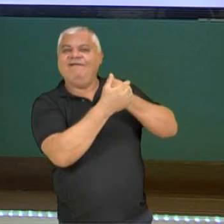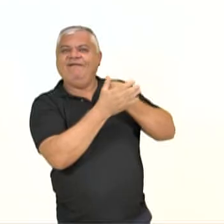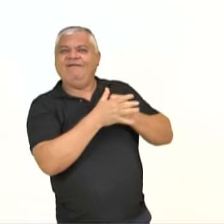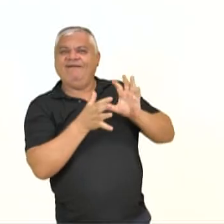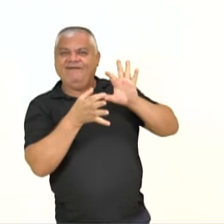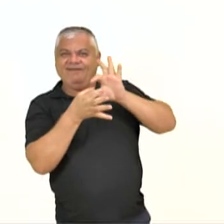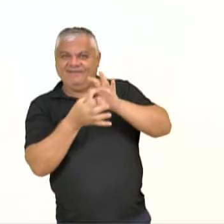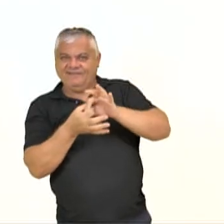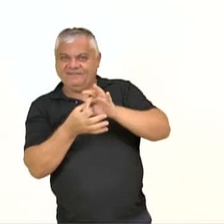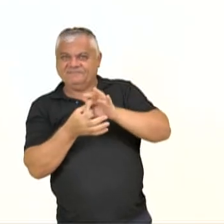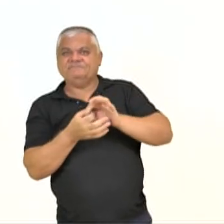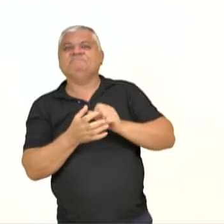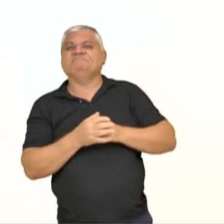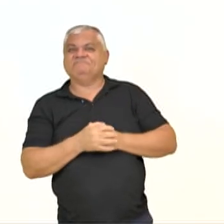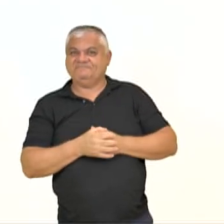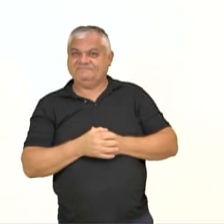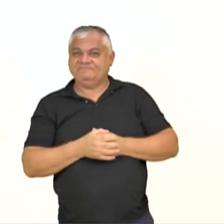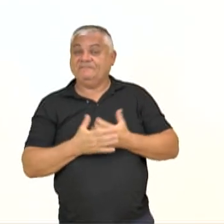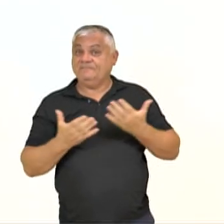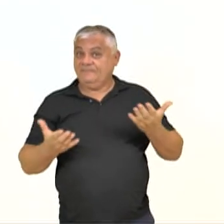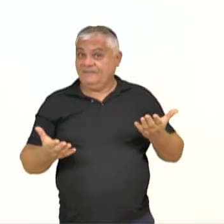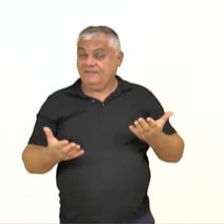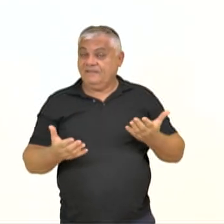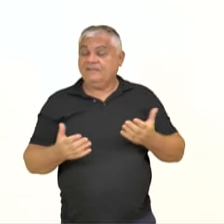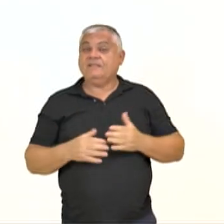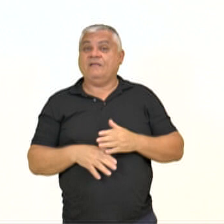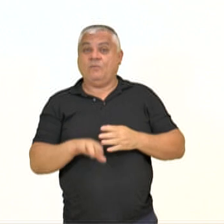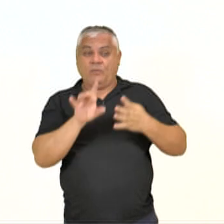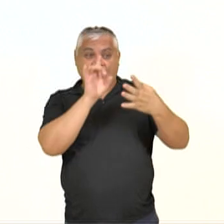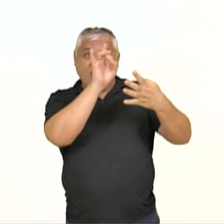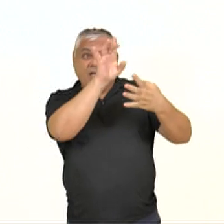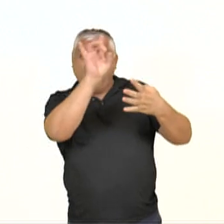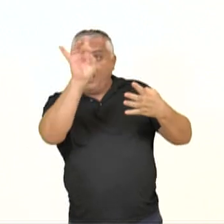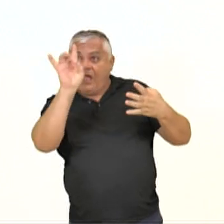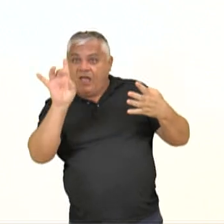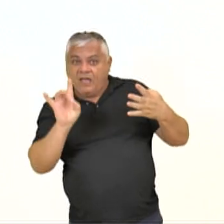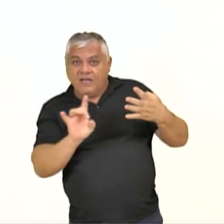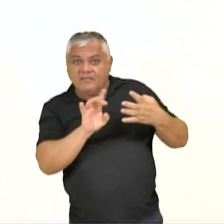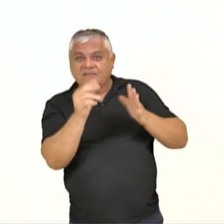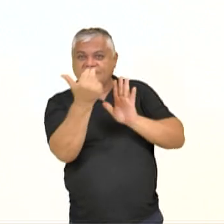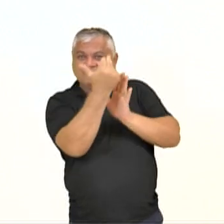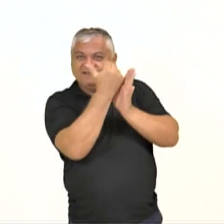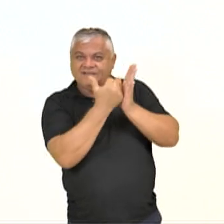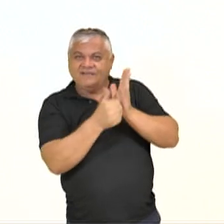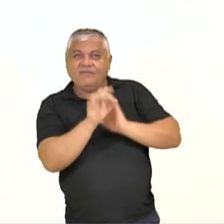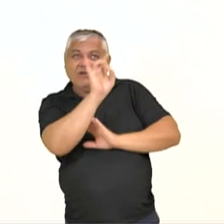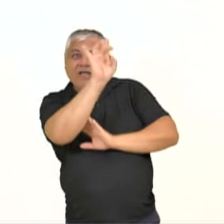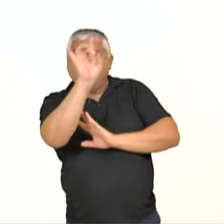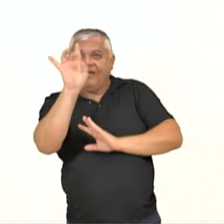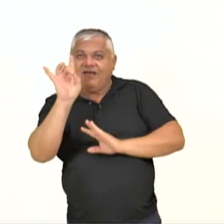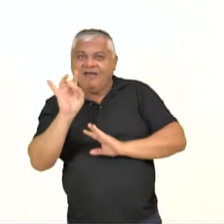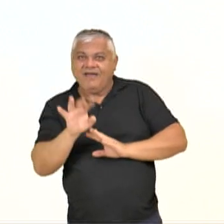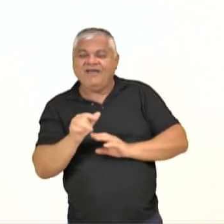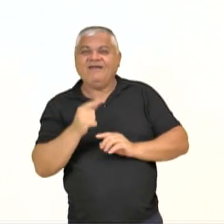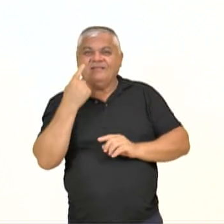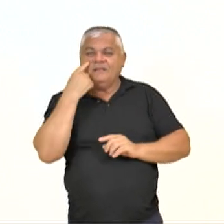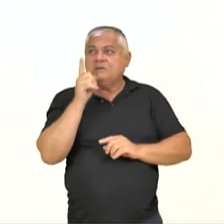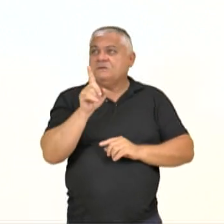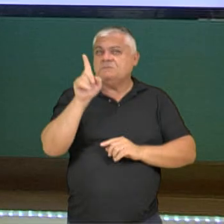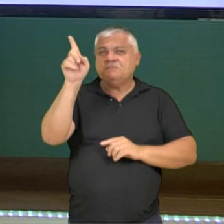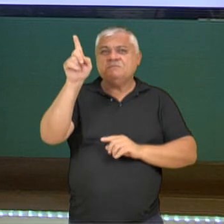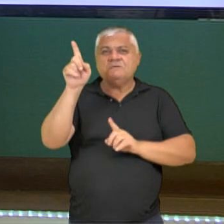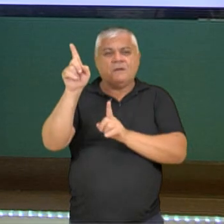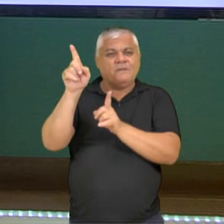ele. A ideia é cada vértice do desenho e cada extremidade